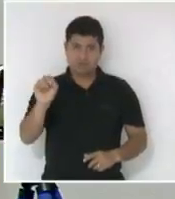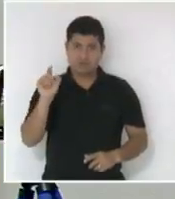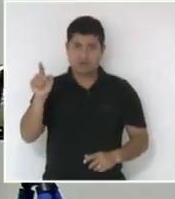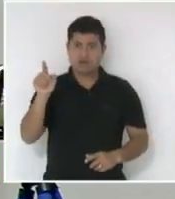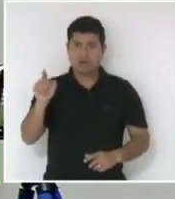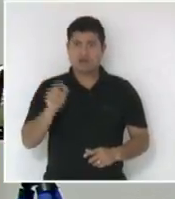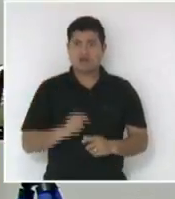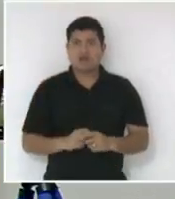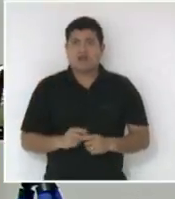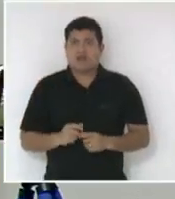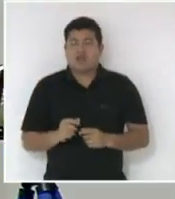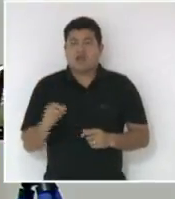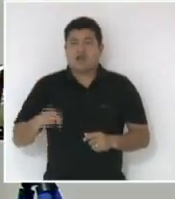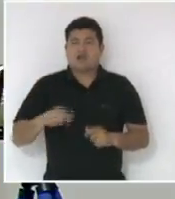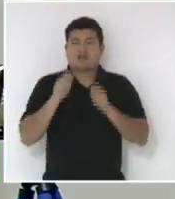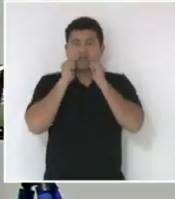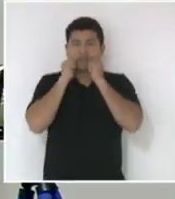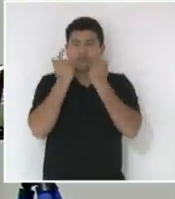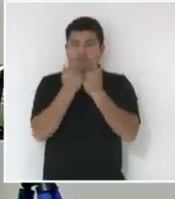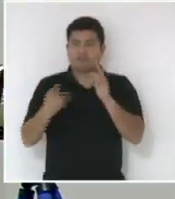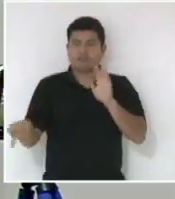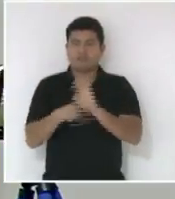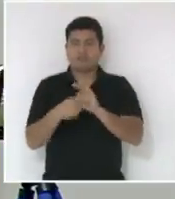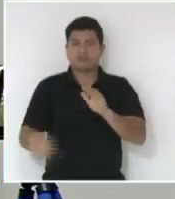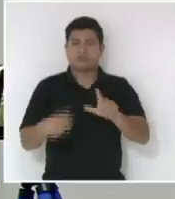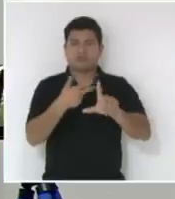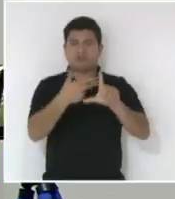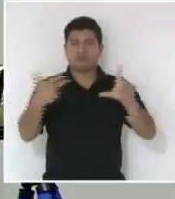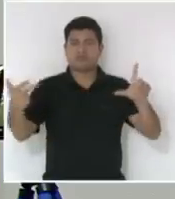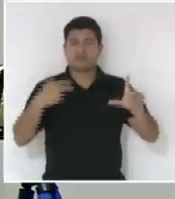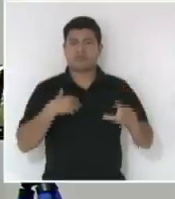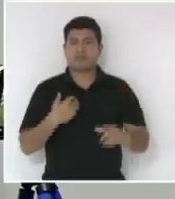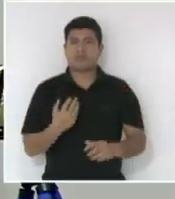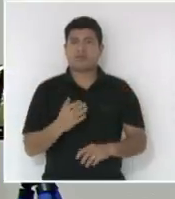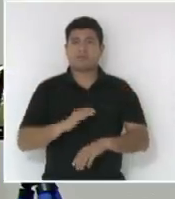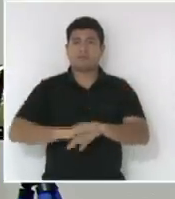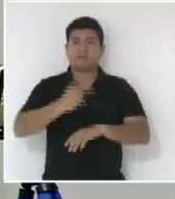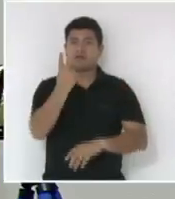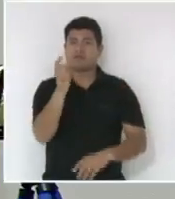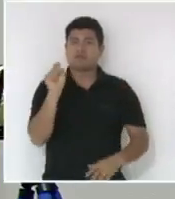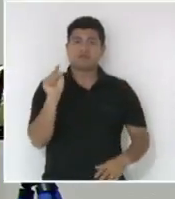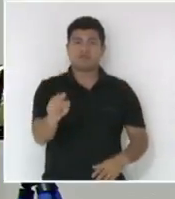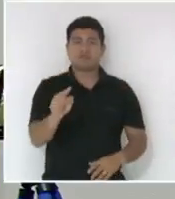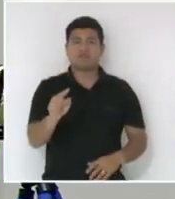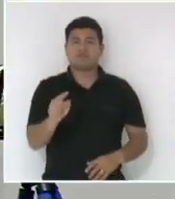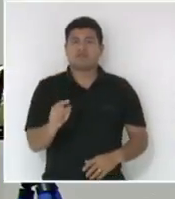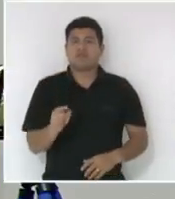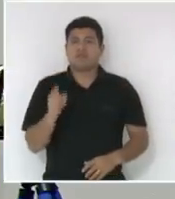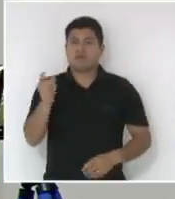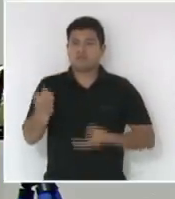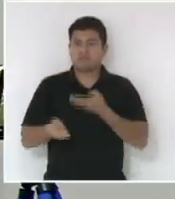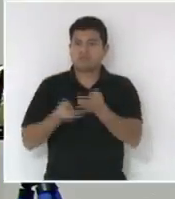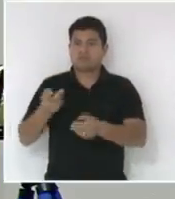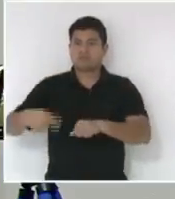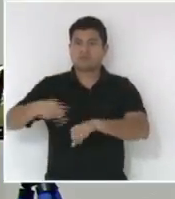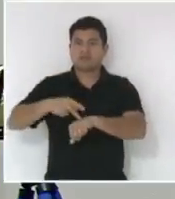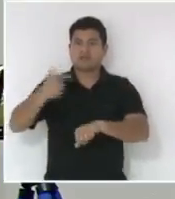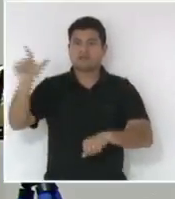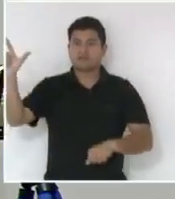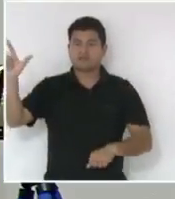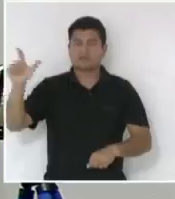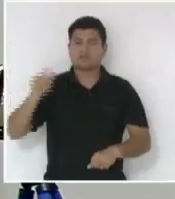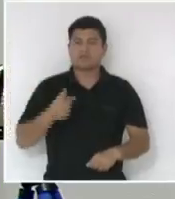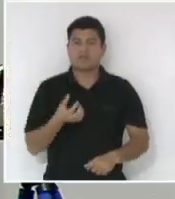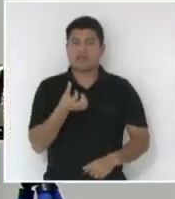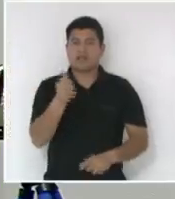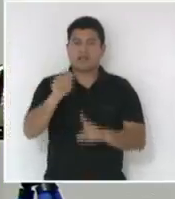aqui da Lesc. Mais de 2 mil imigrantes foram atendidos em 6 meses pelo Centro